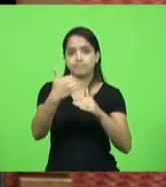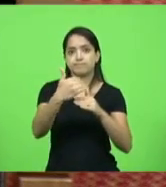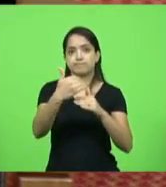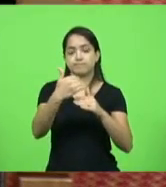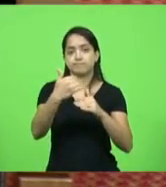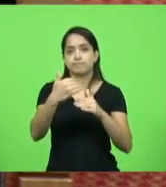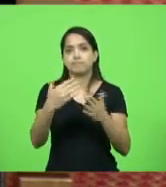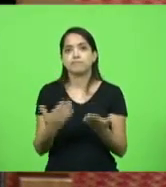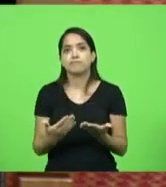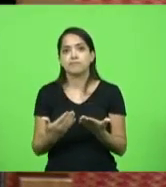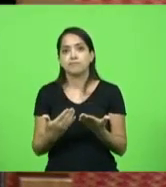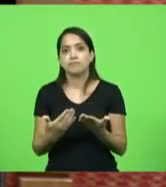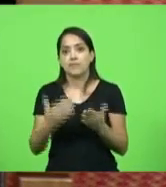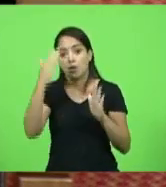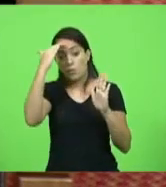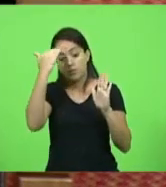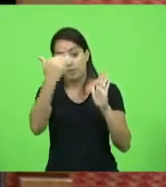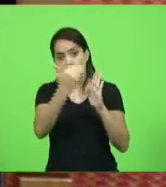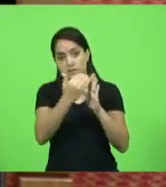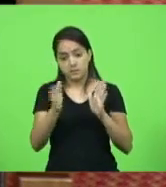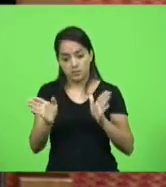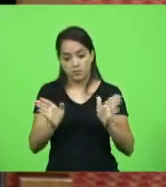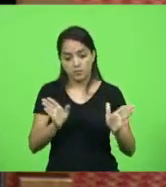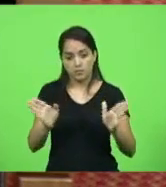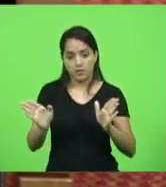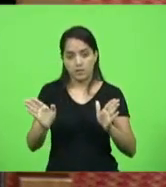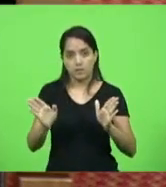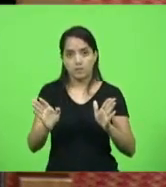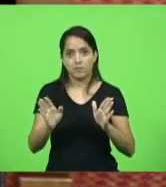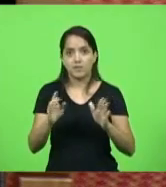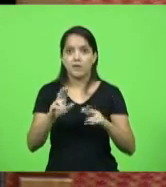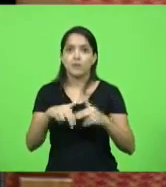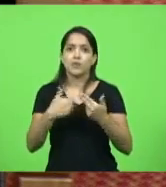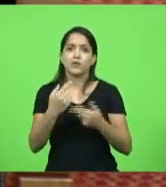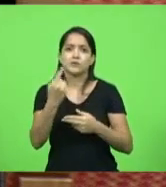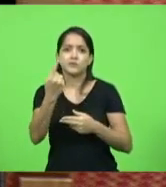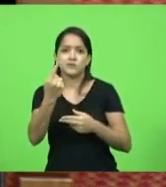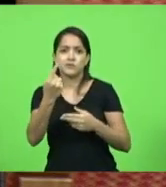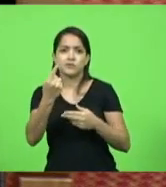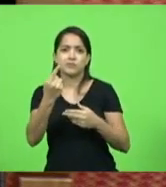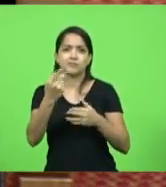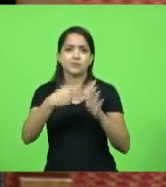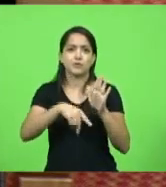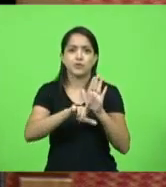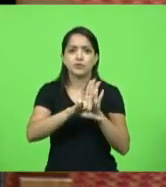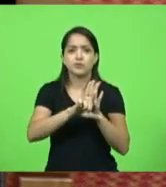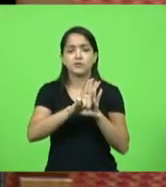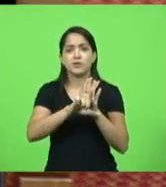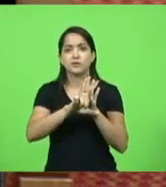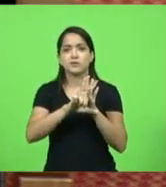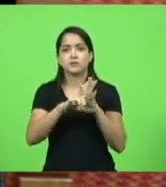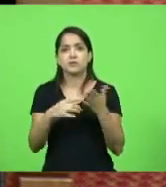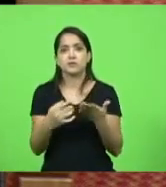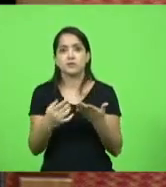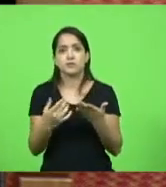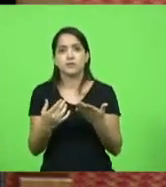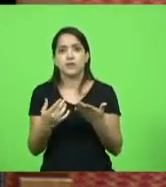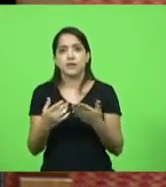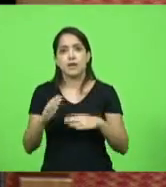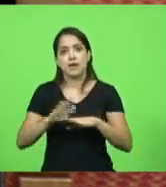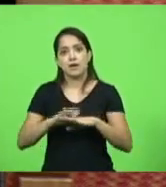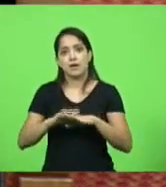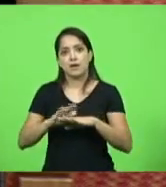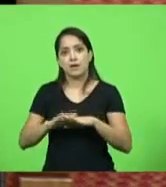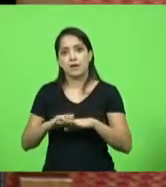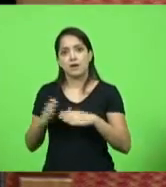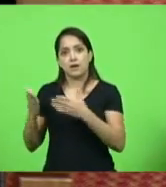obedecido e que, por causa de um projeto, não venha se querer macular a conduta da